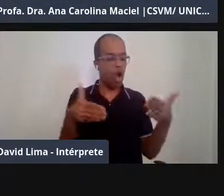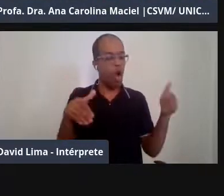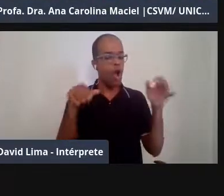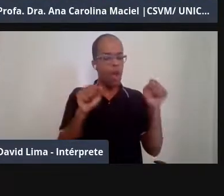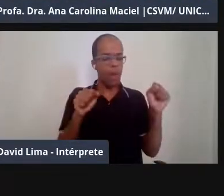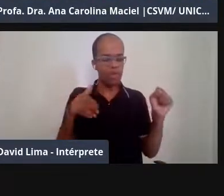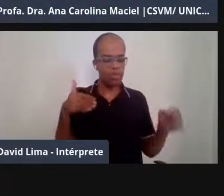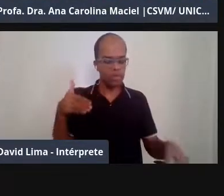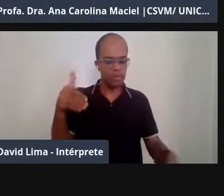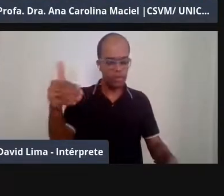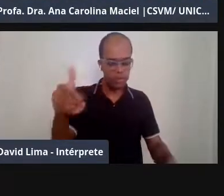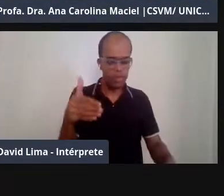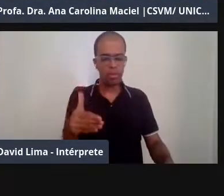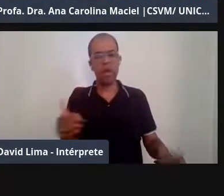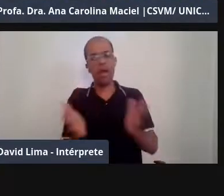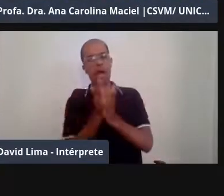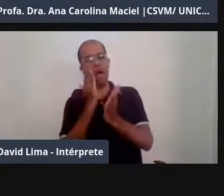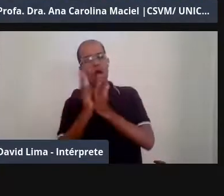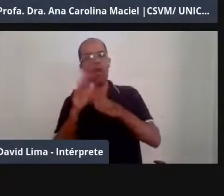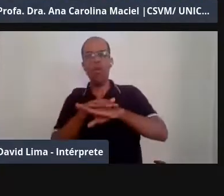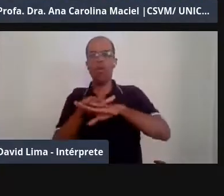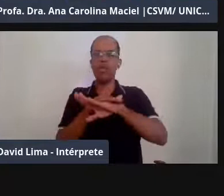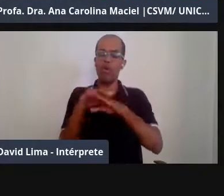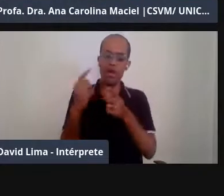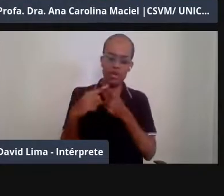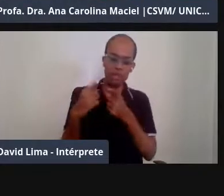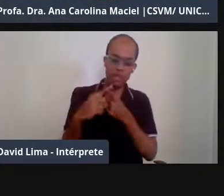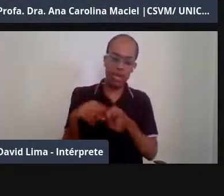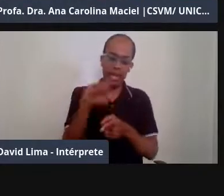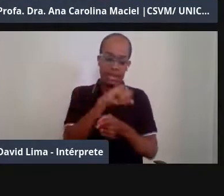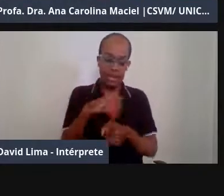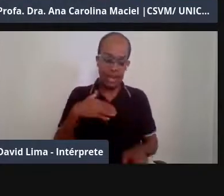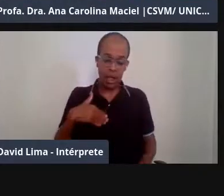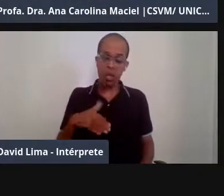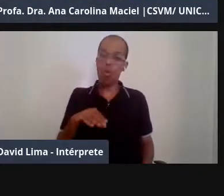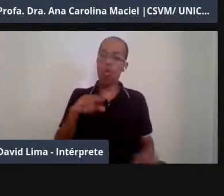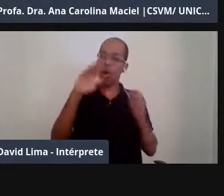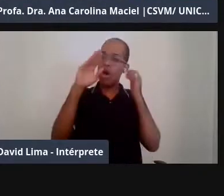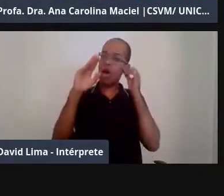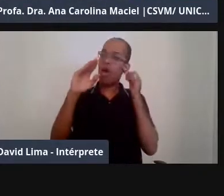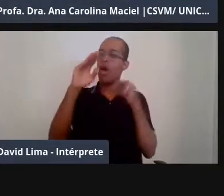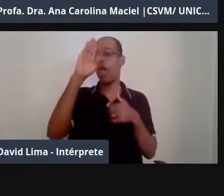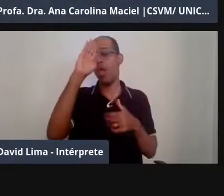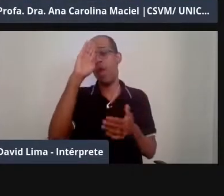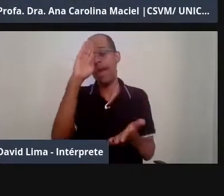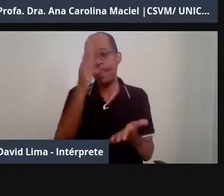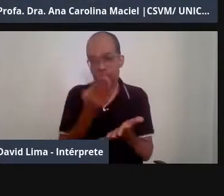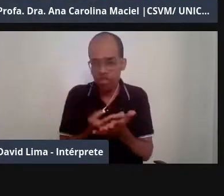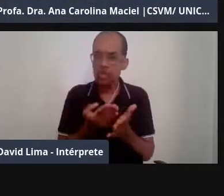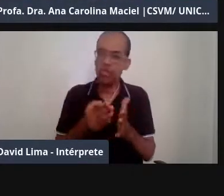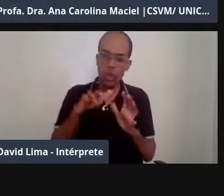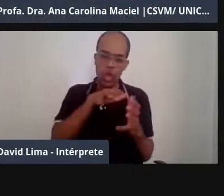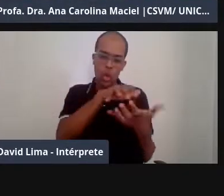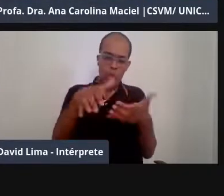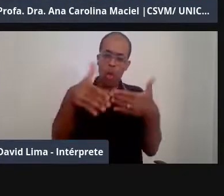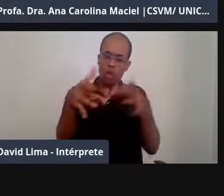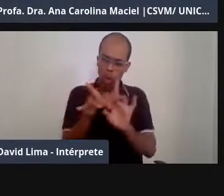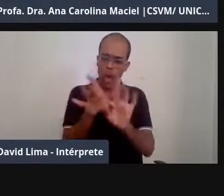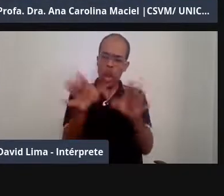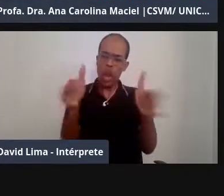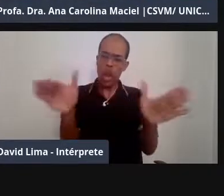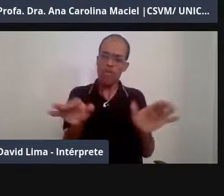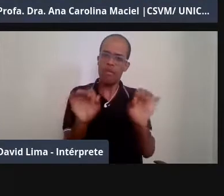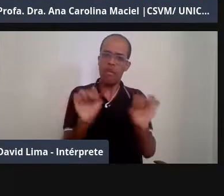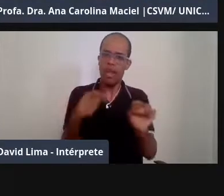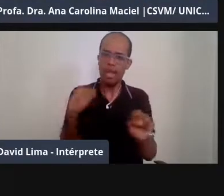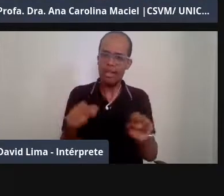desdobramentos, algumas conversas, porque, assim, se eu acredito, que o mundo não deva ter fronteiras, muito menos eu vou achar